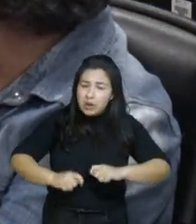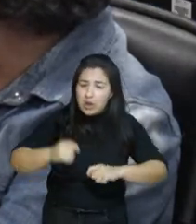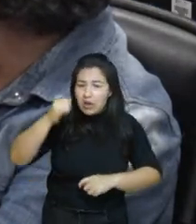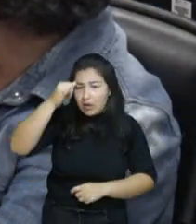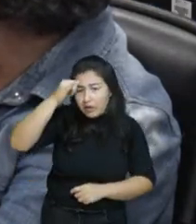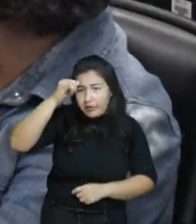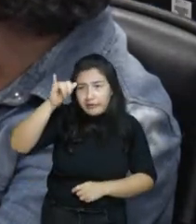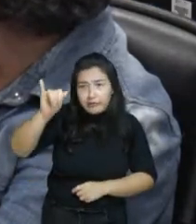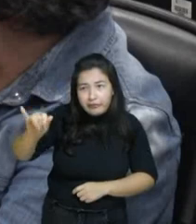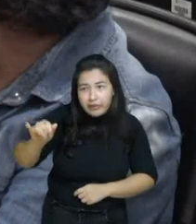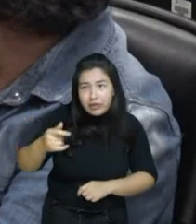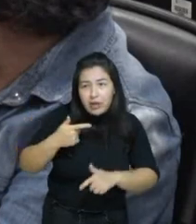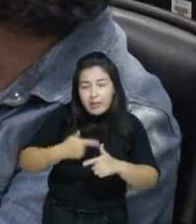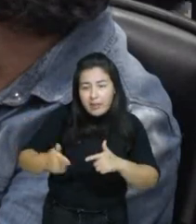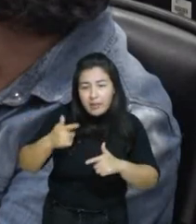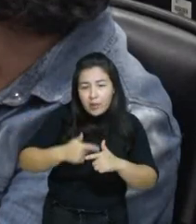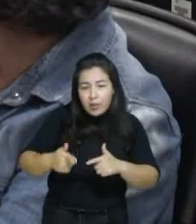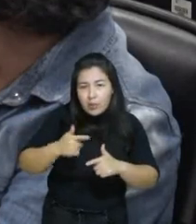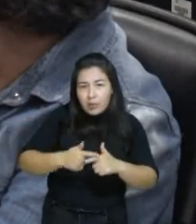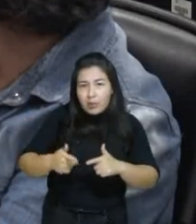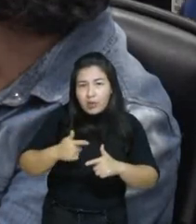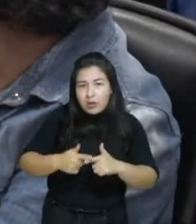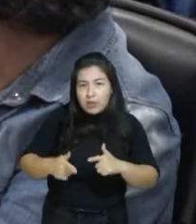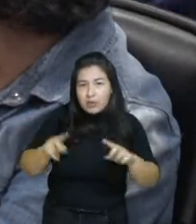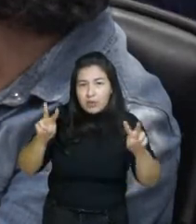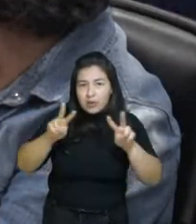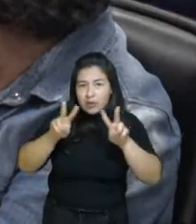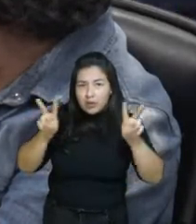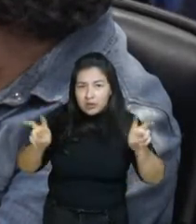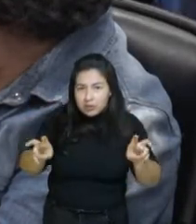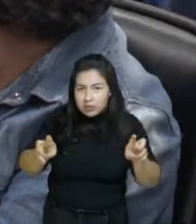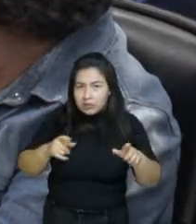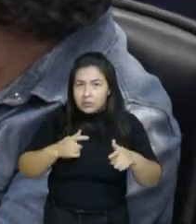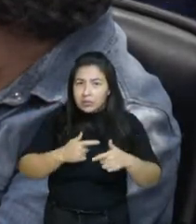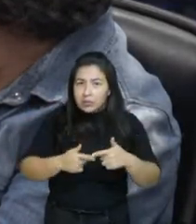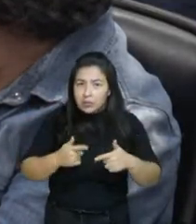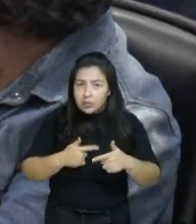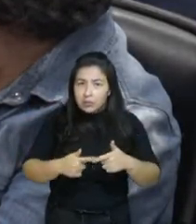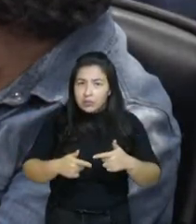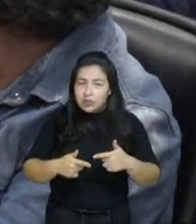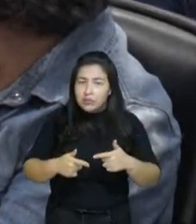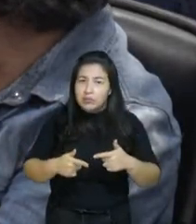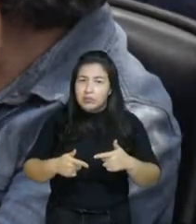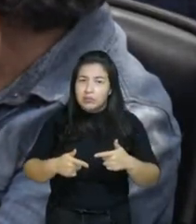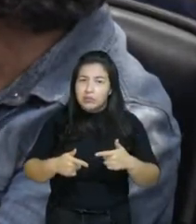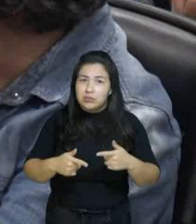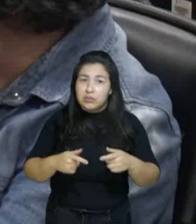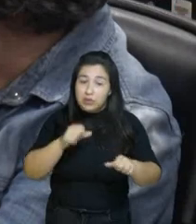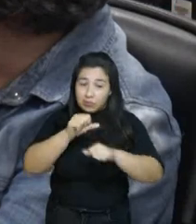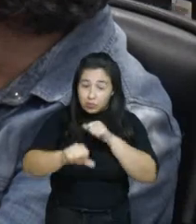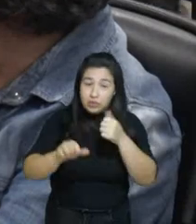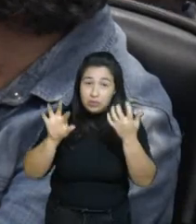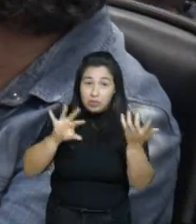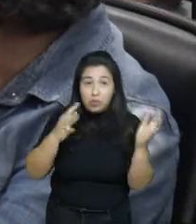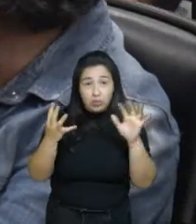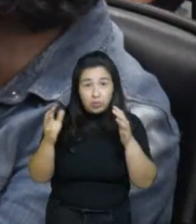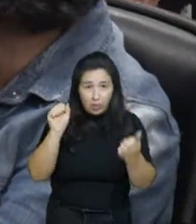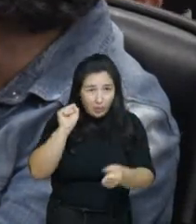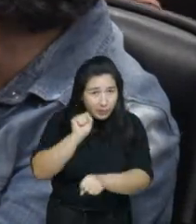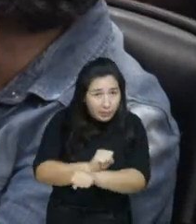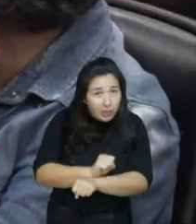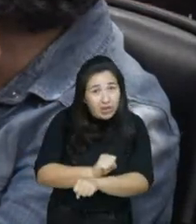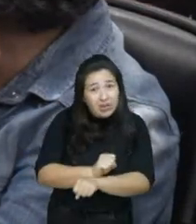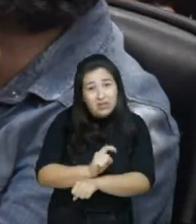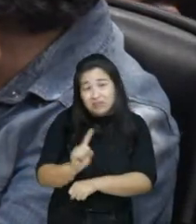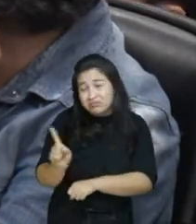podermos minimizar essa questão, né, que sempre é vista, porque sabemos que as mudanças climáticas não vão parar,